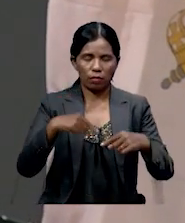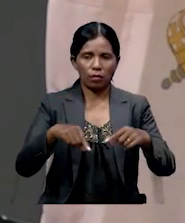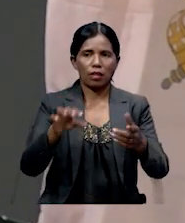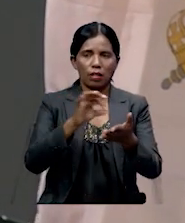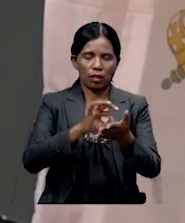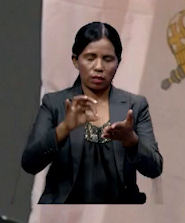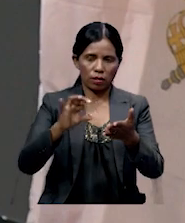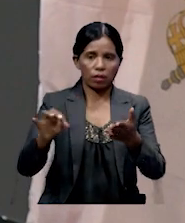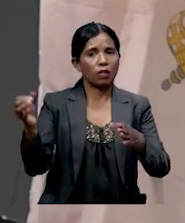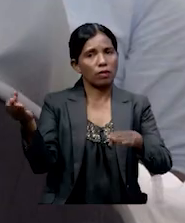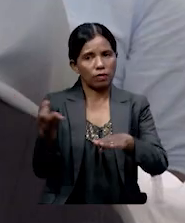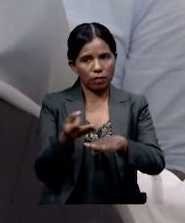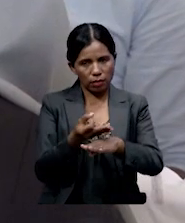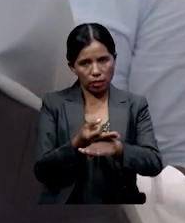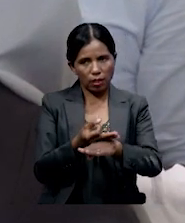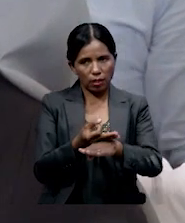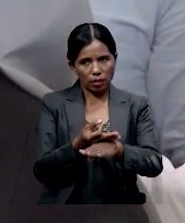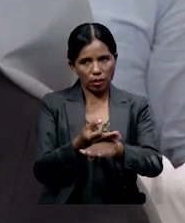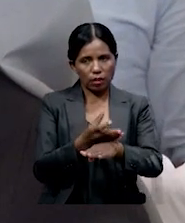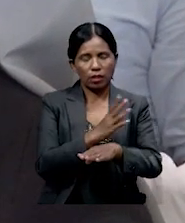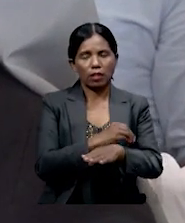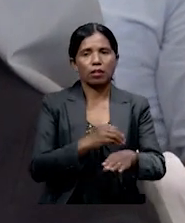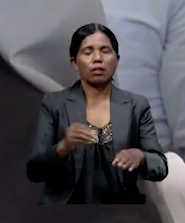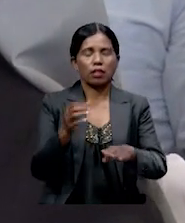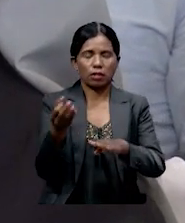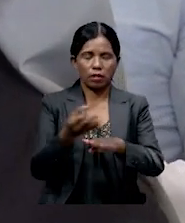este documento, do Iraque,